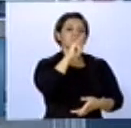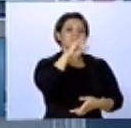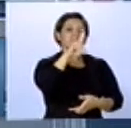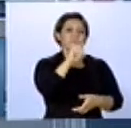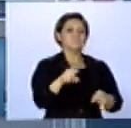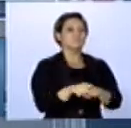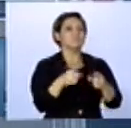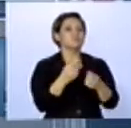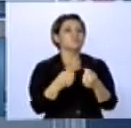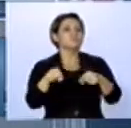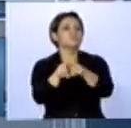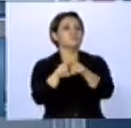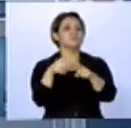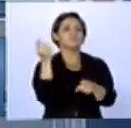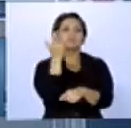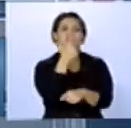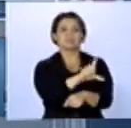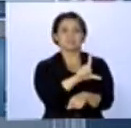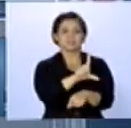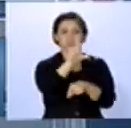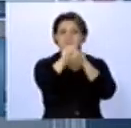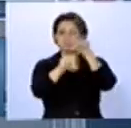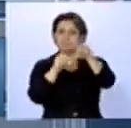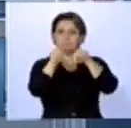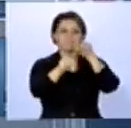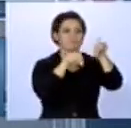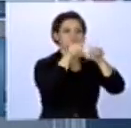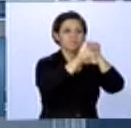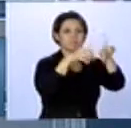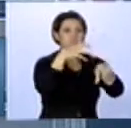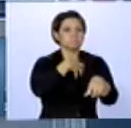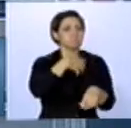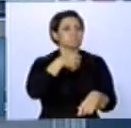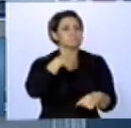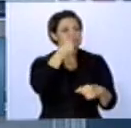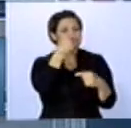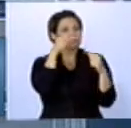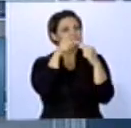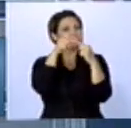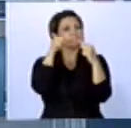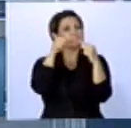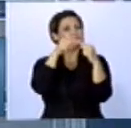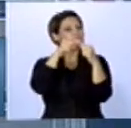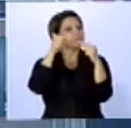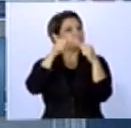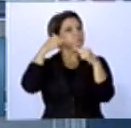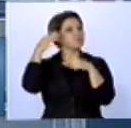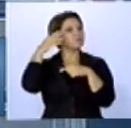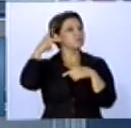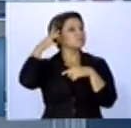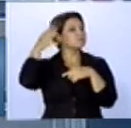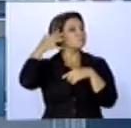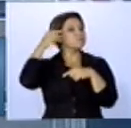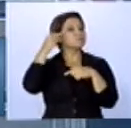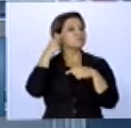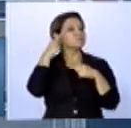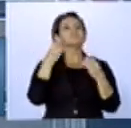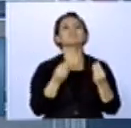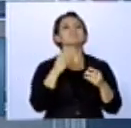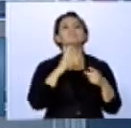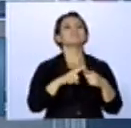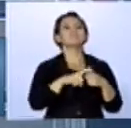o objetivo não de obter pessoas que tenham aptidão que tem uma afinidade com a vida pública mas sim porque eles têm poder